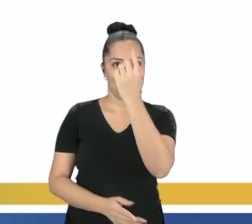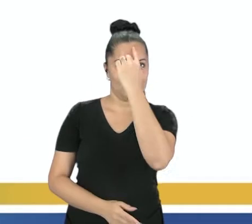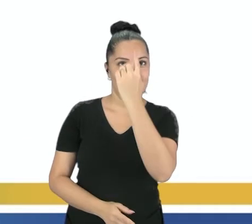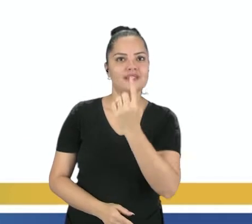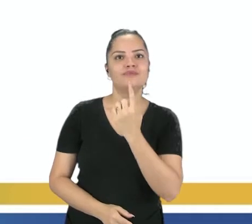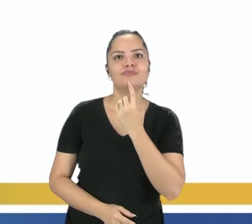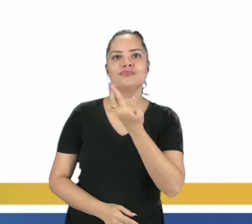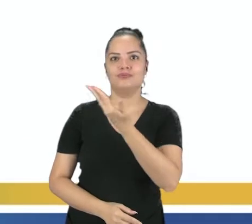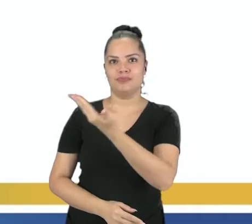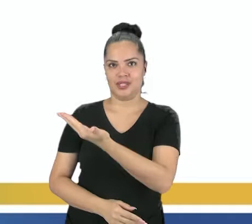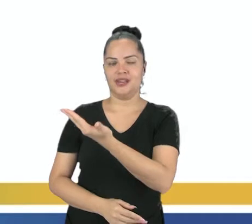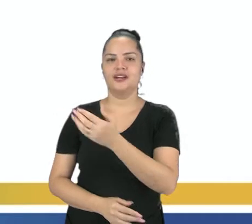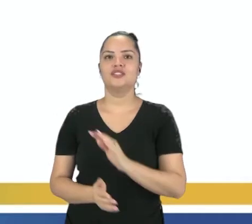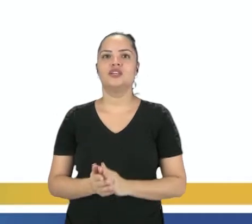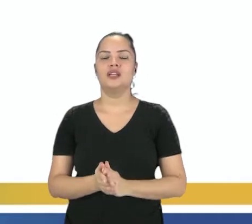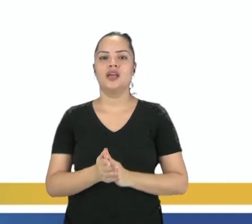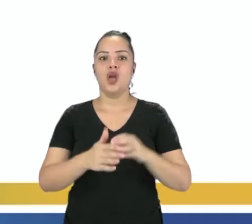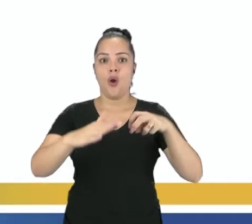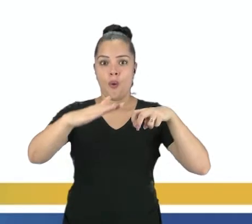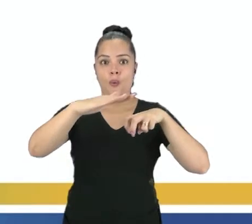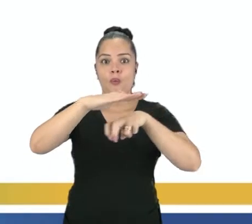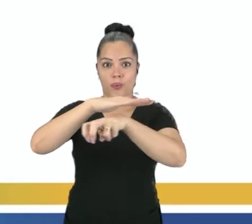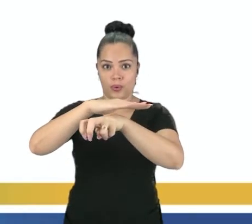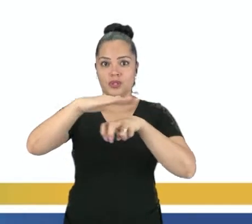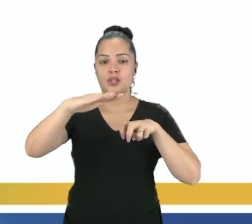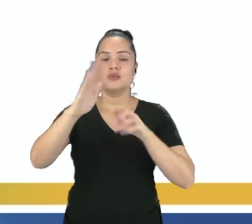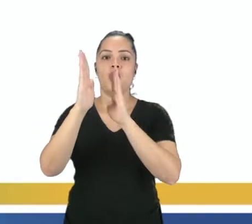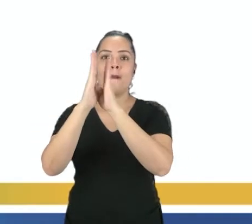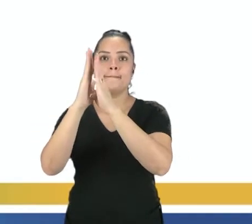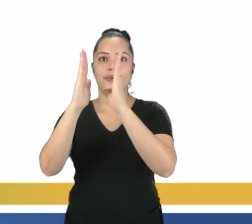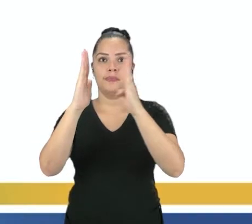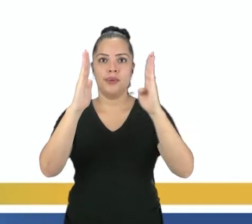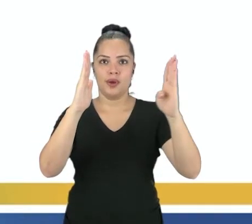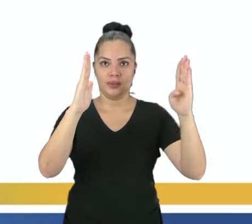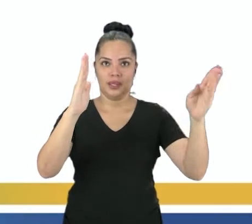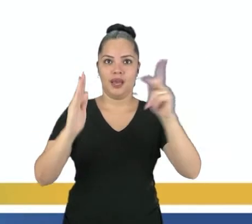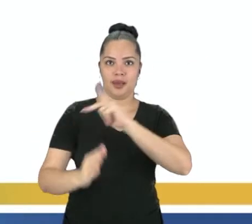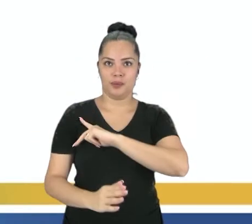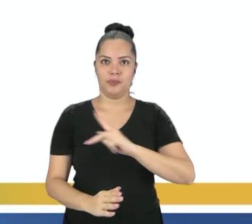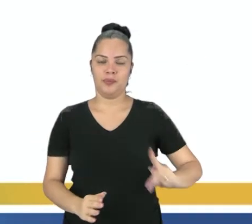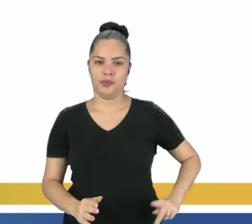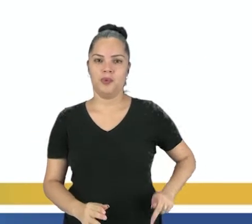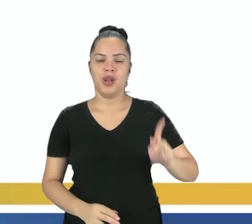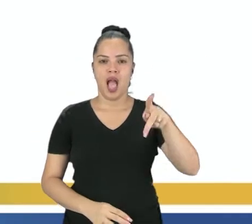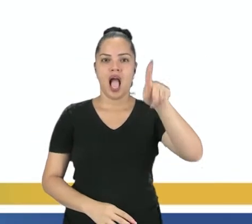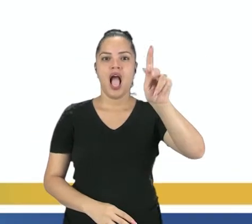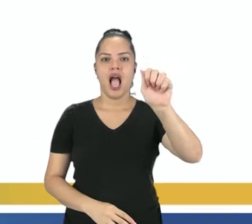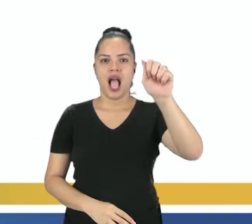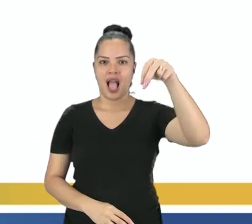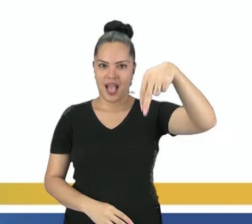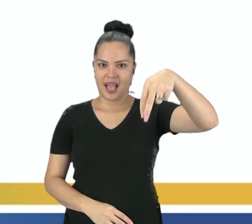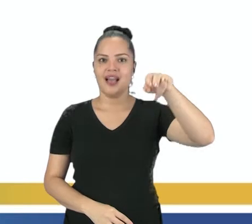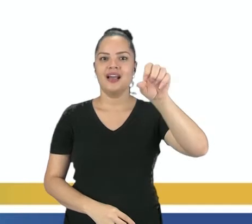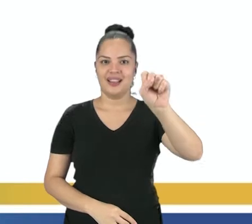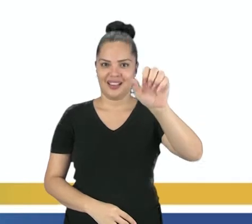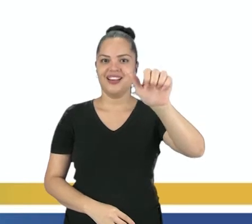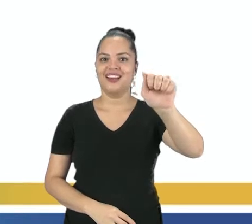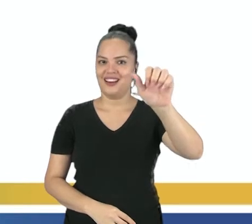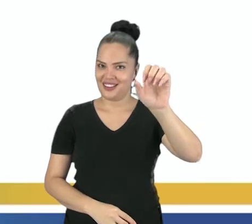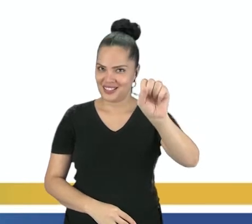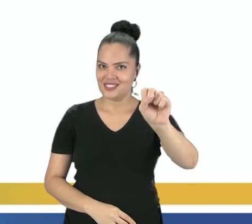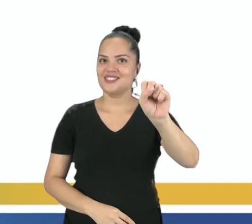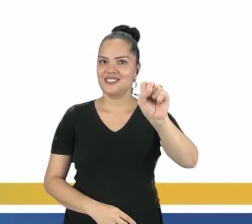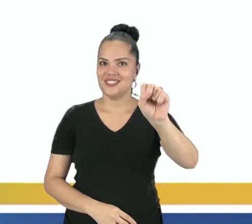essa imagem é do estacionamento da Biblioteca Pública da cidade de Kansas, no estado norte-americano de Missouri,